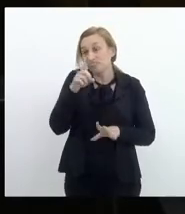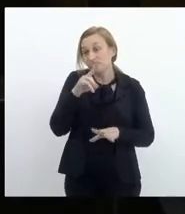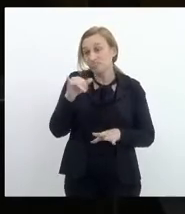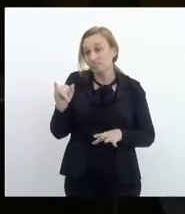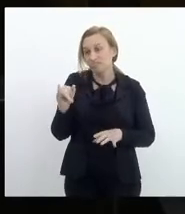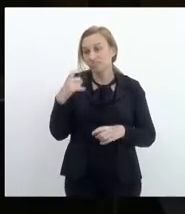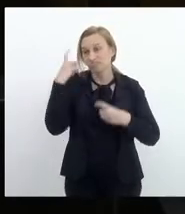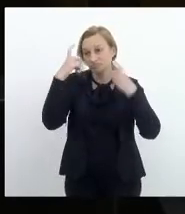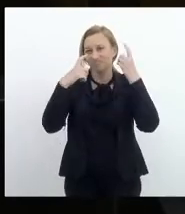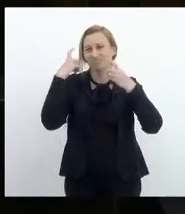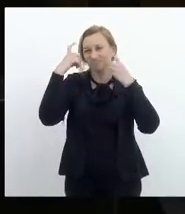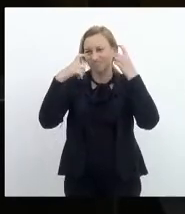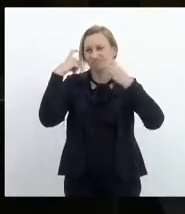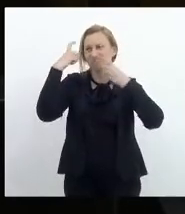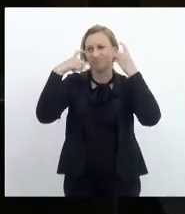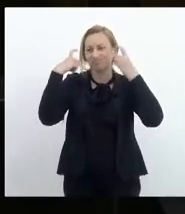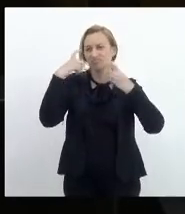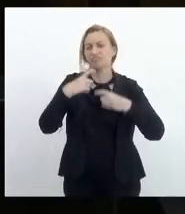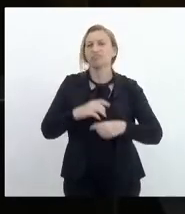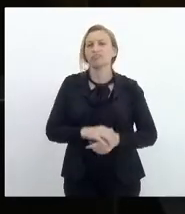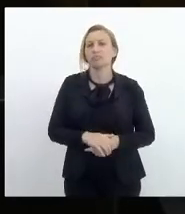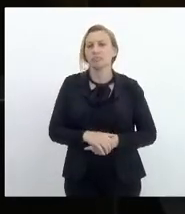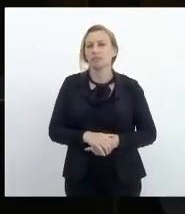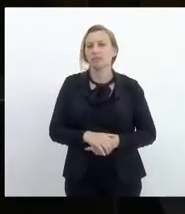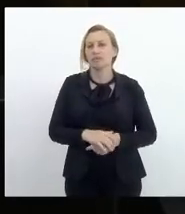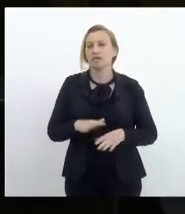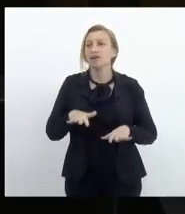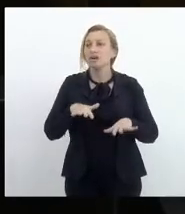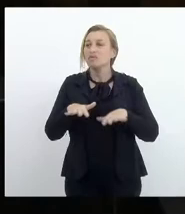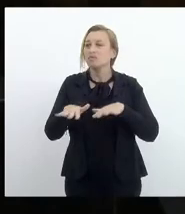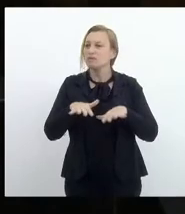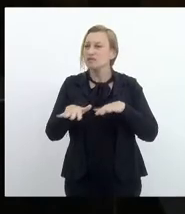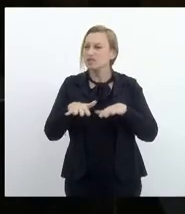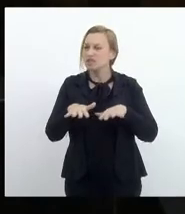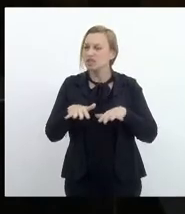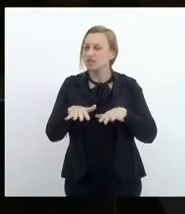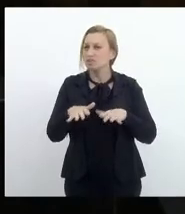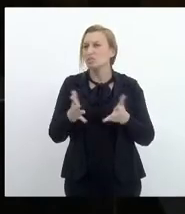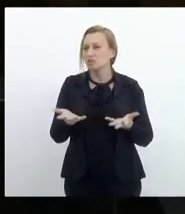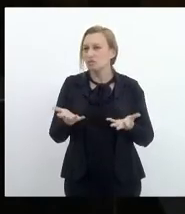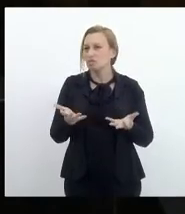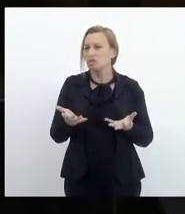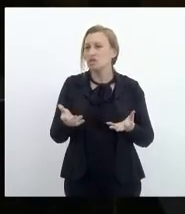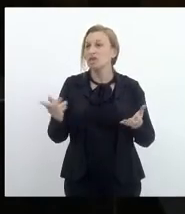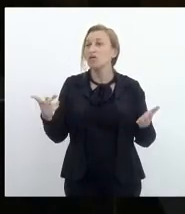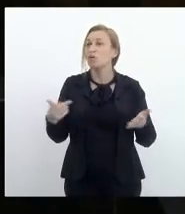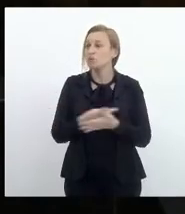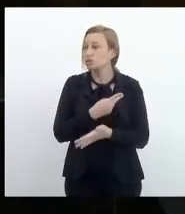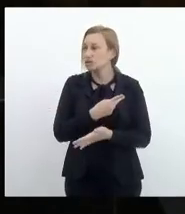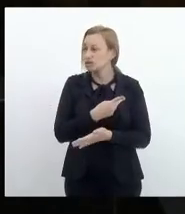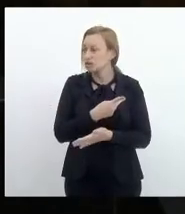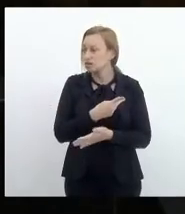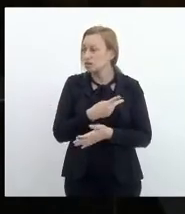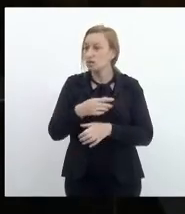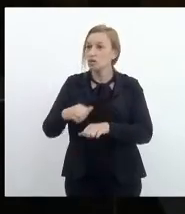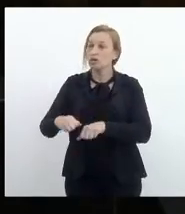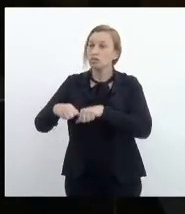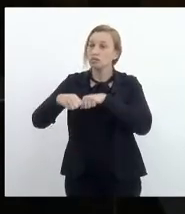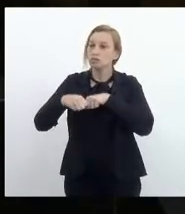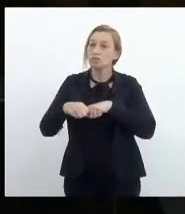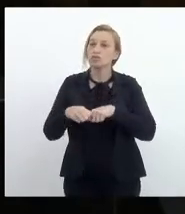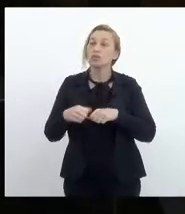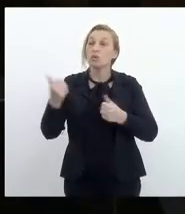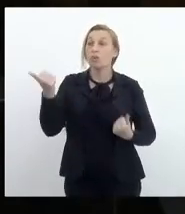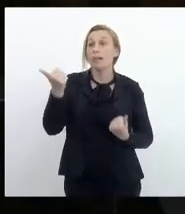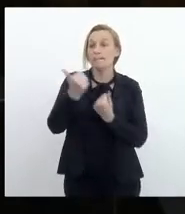data de apreensão e pelas manifestações que ocorreram com o